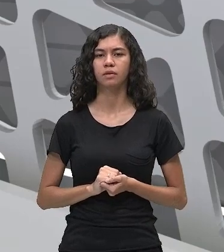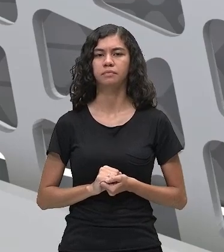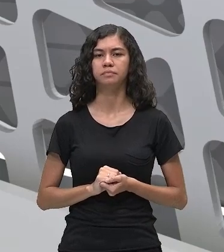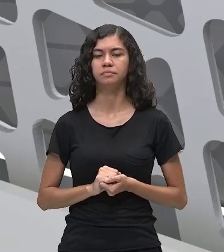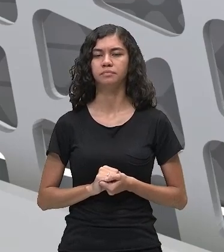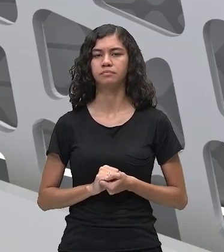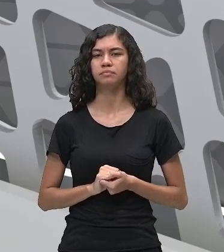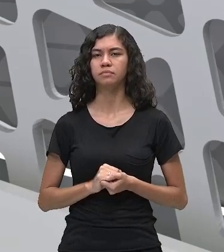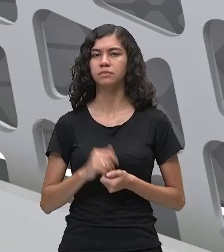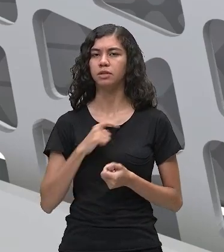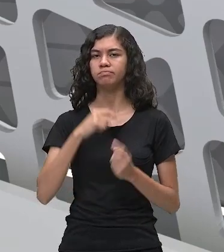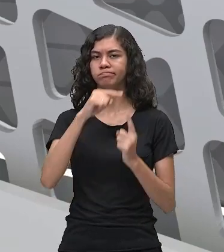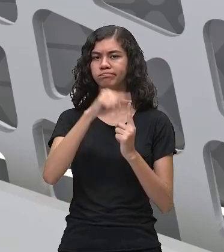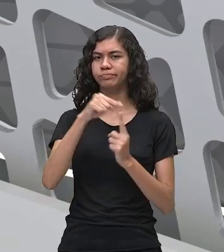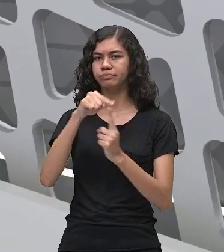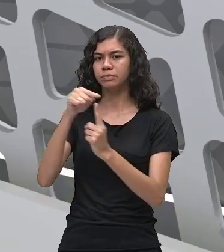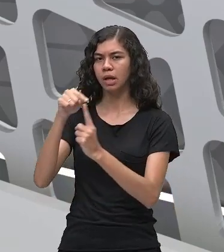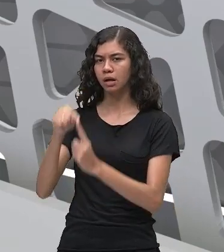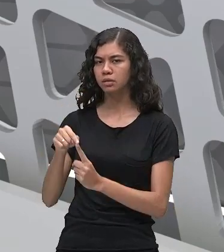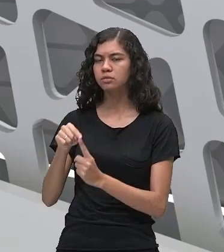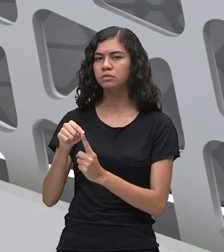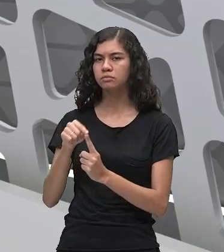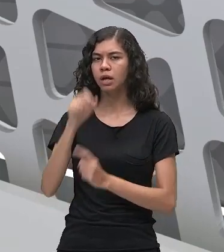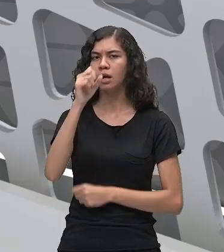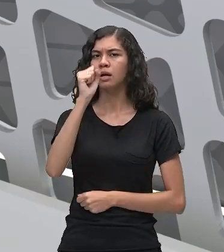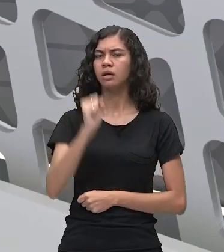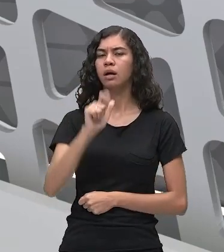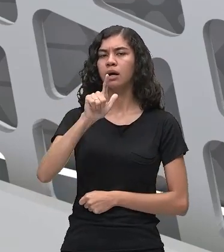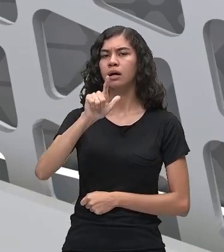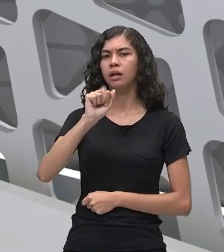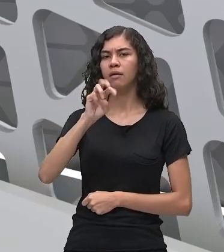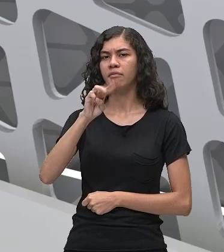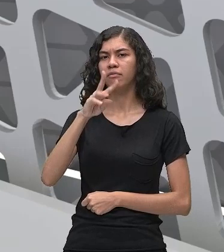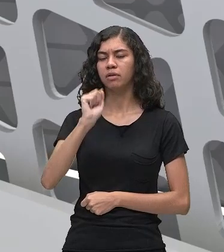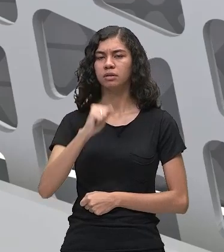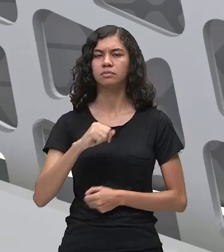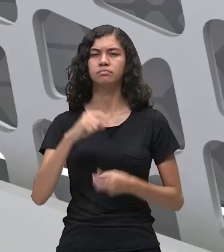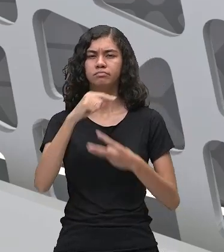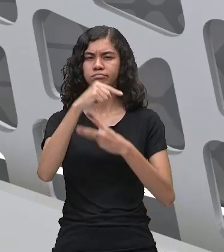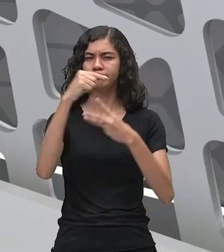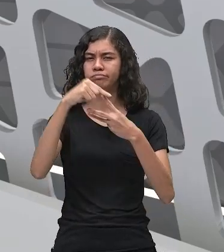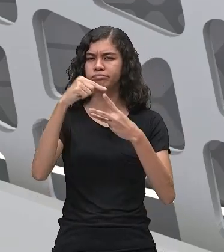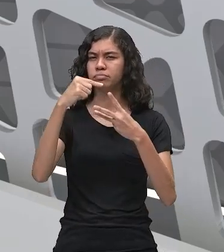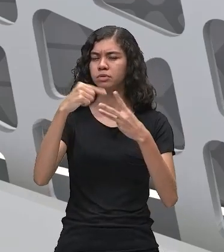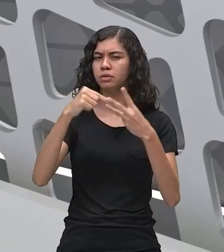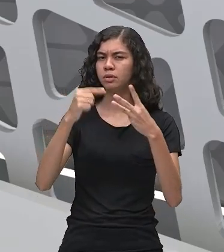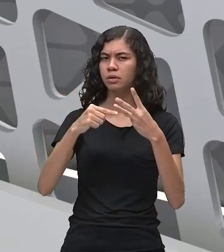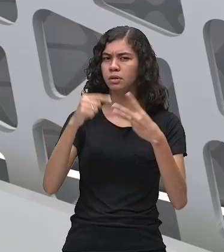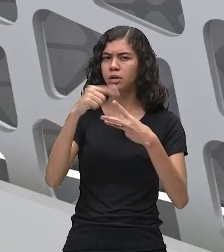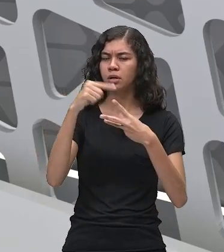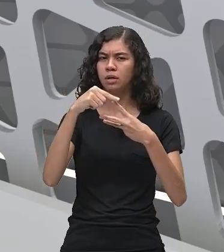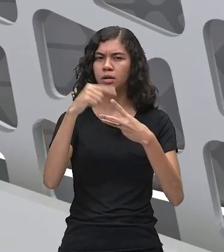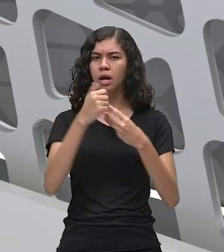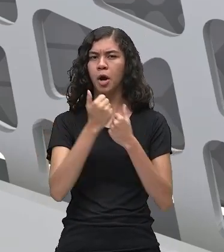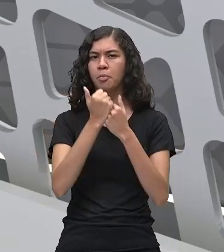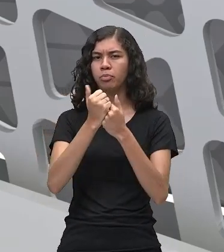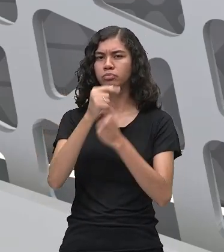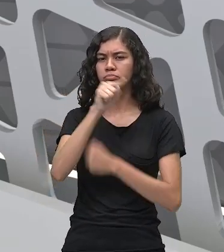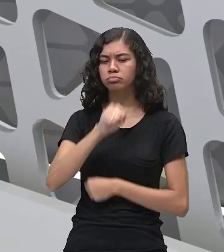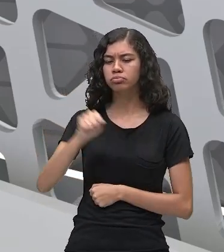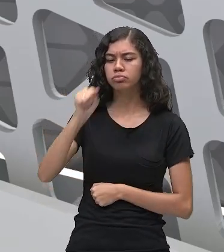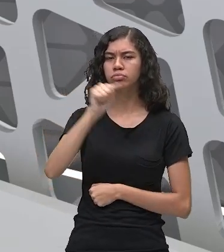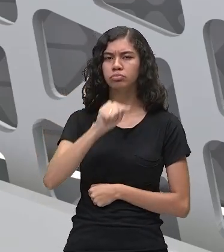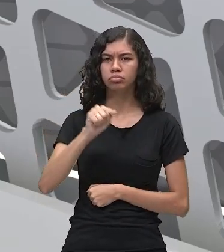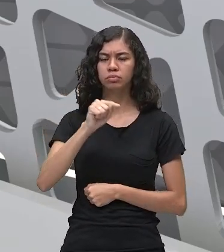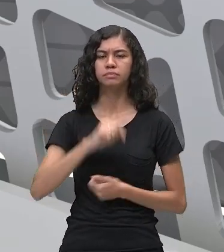alavancas. Existem 3 tipos de alavancas, por sua vez. A interfixa, que foi a primeira que viu, porque o ponto de apoio está no meio. Vamos para a próxima. Próximo